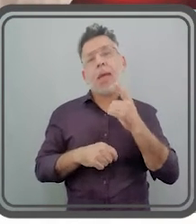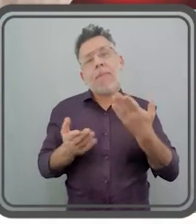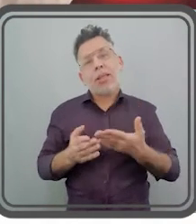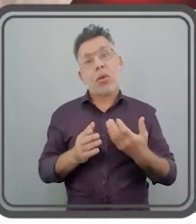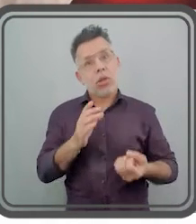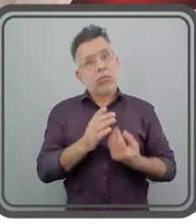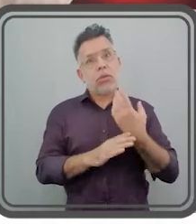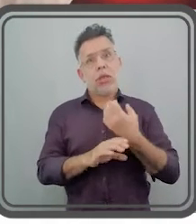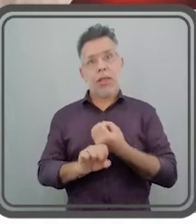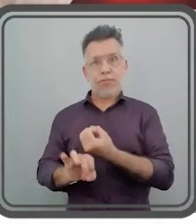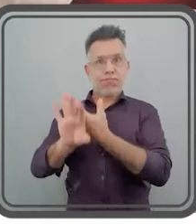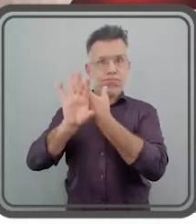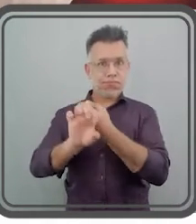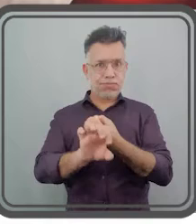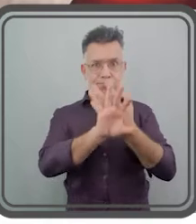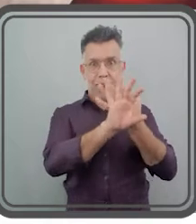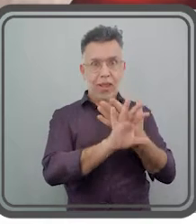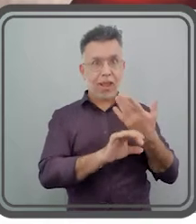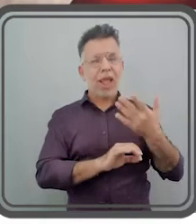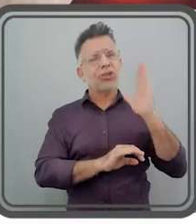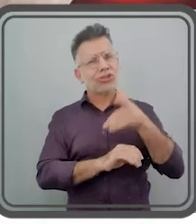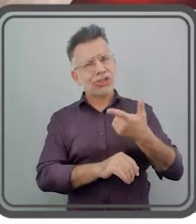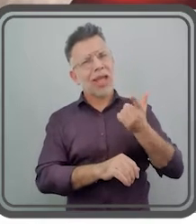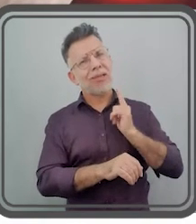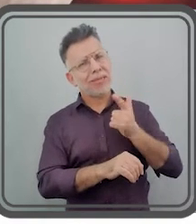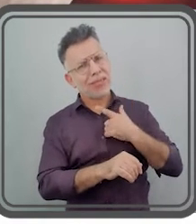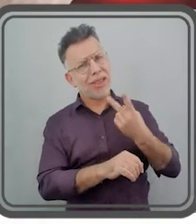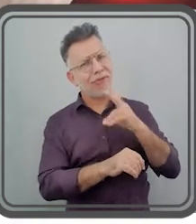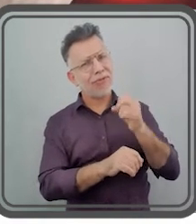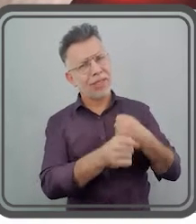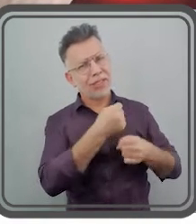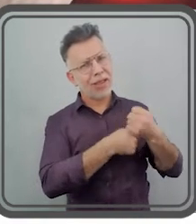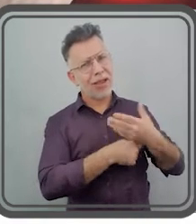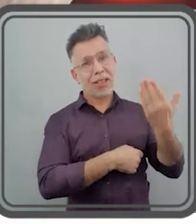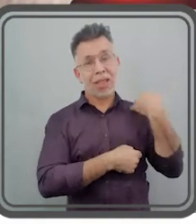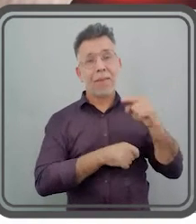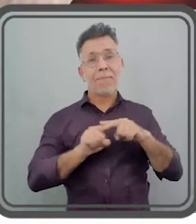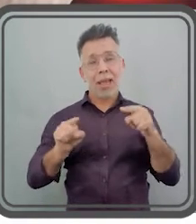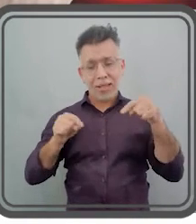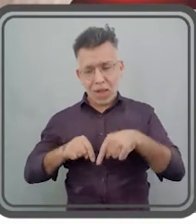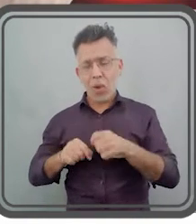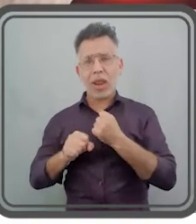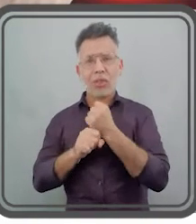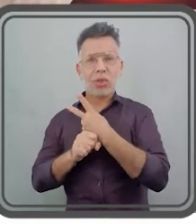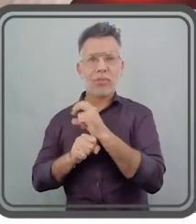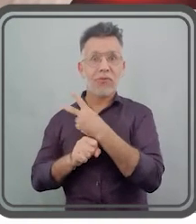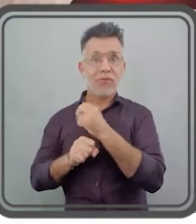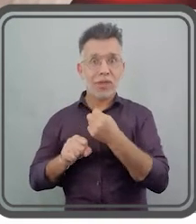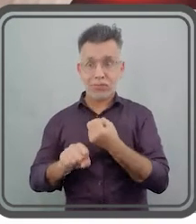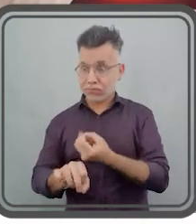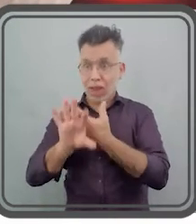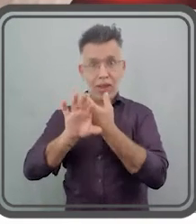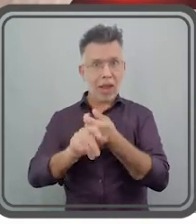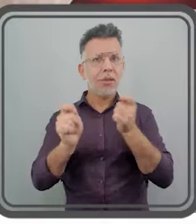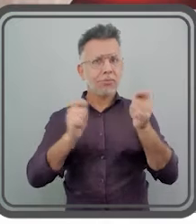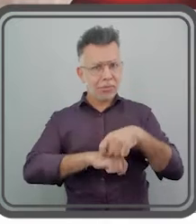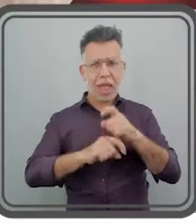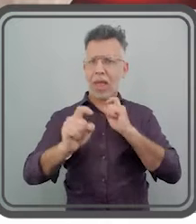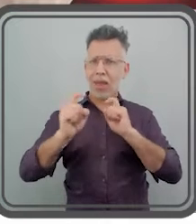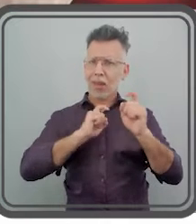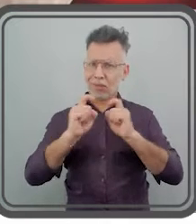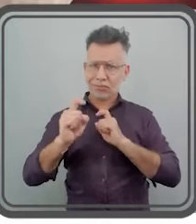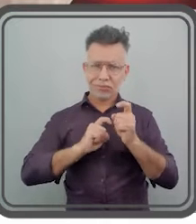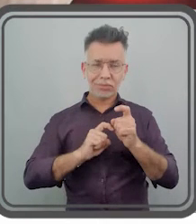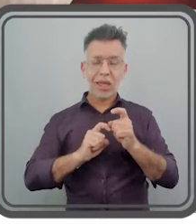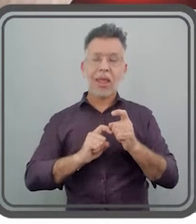que já existia há vinte anos mas aparentemente alguns executivos descobriram agora em 2020 descobrir o que reunião